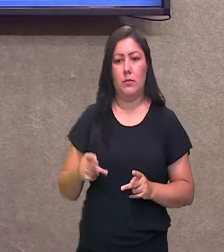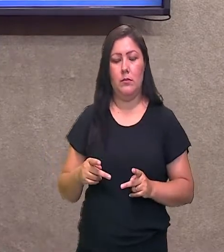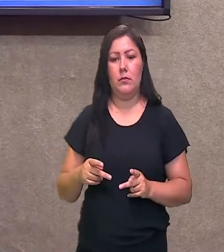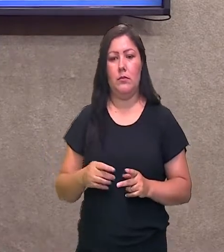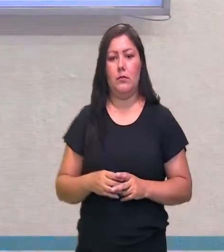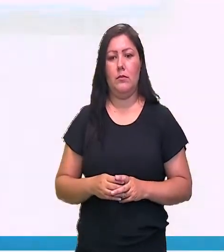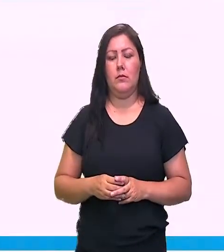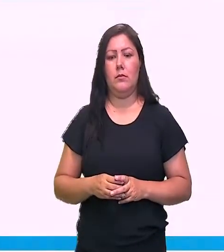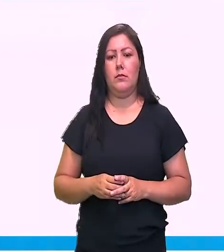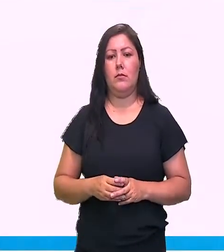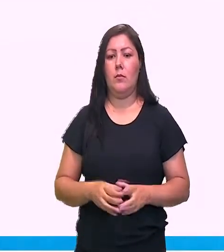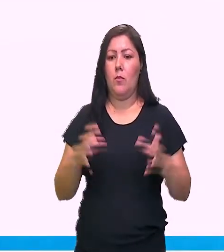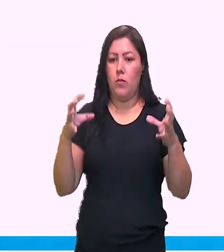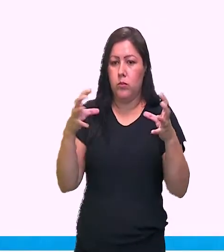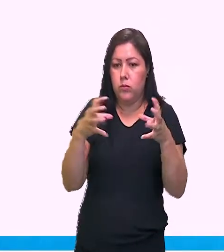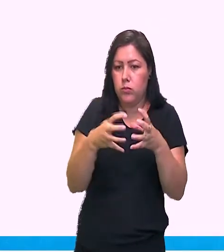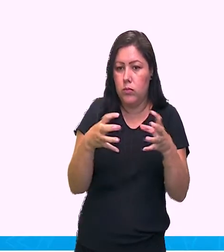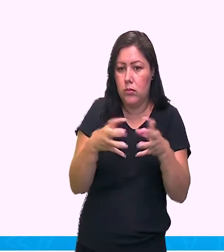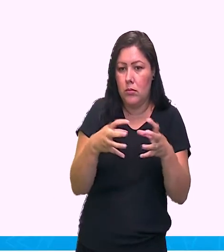Quando nós temos um povo